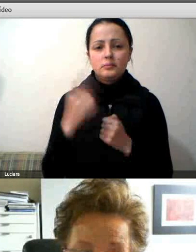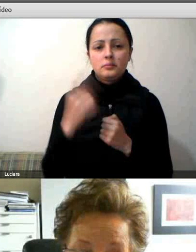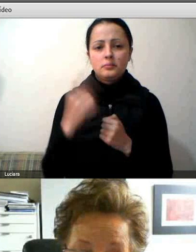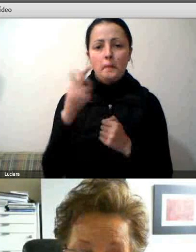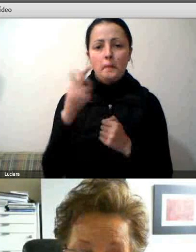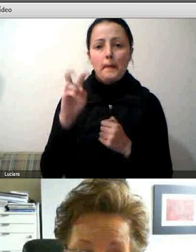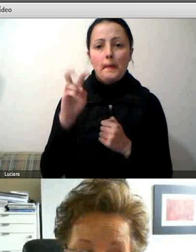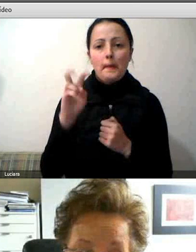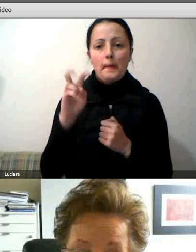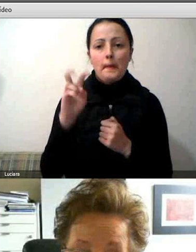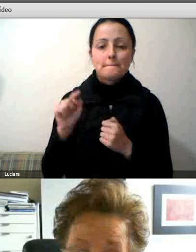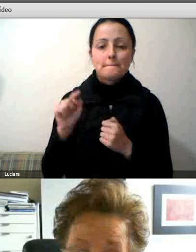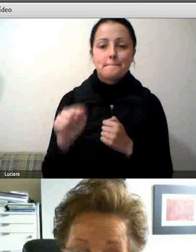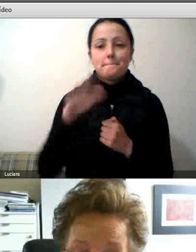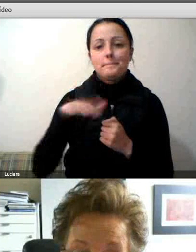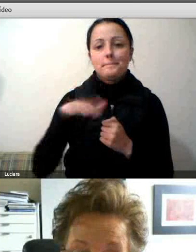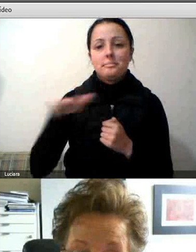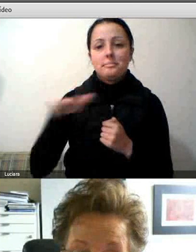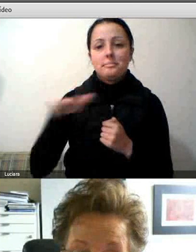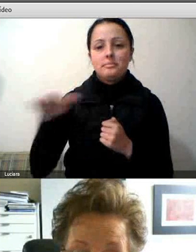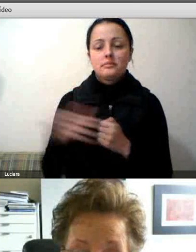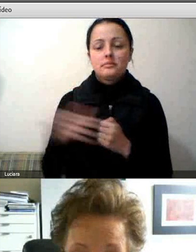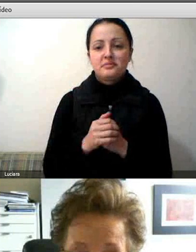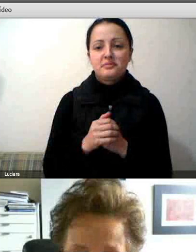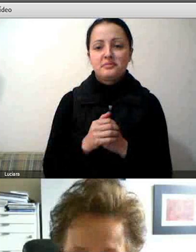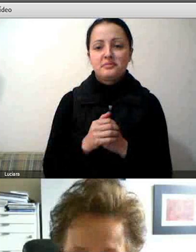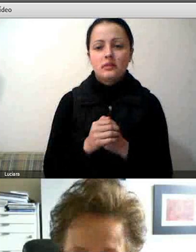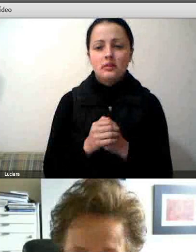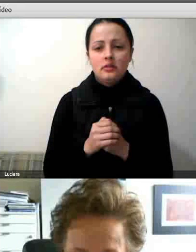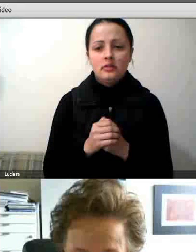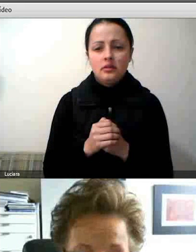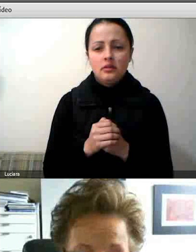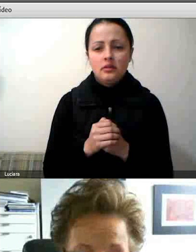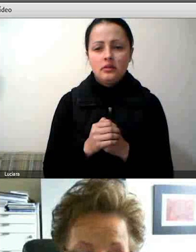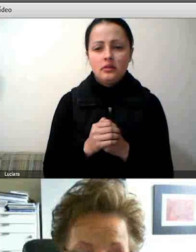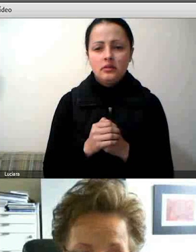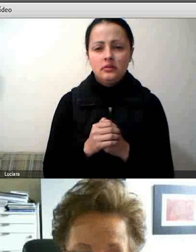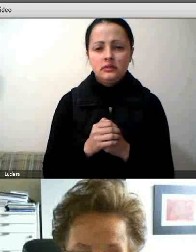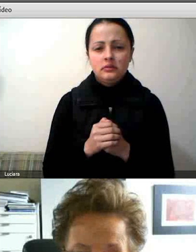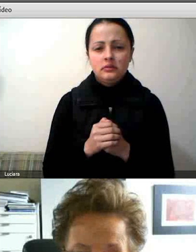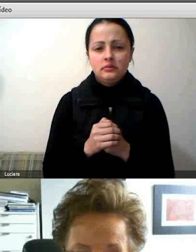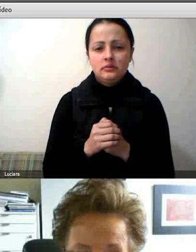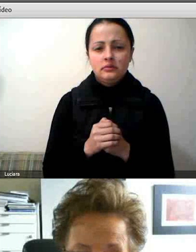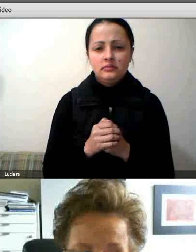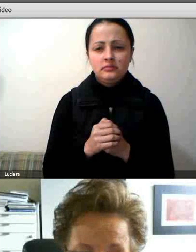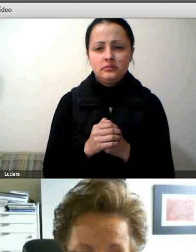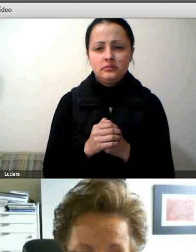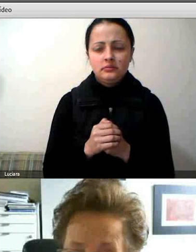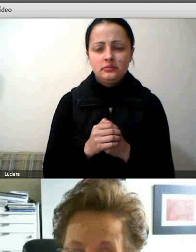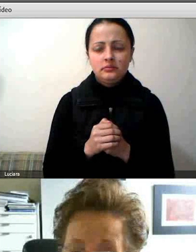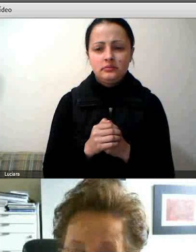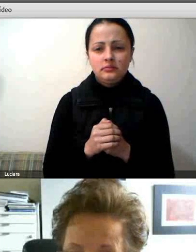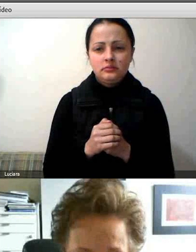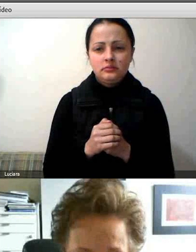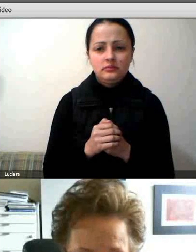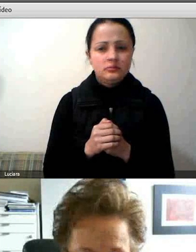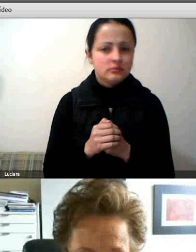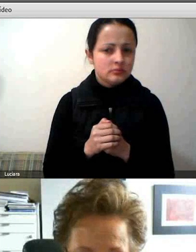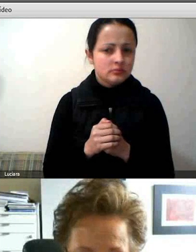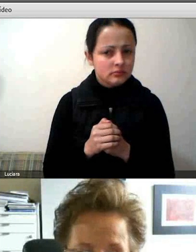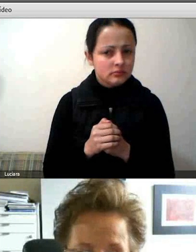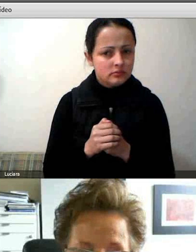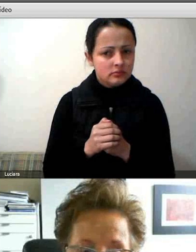inclui 150 mil alunos até 2014. Será um piloto para uma efetiva política para toda a